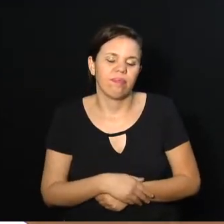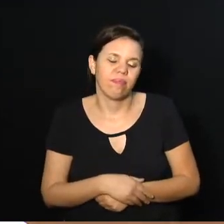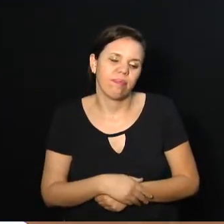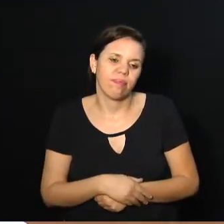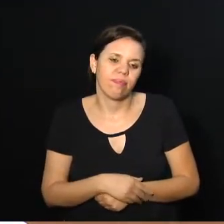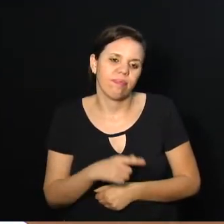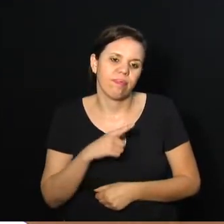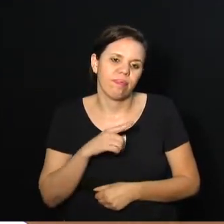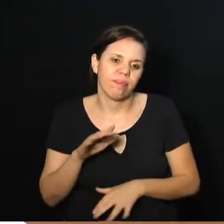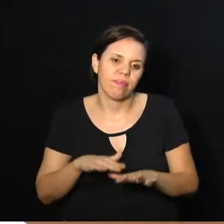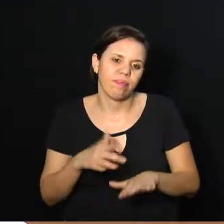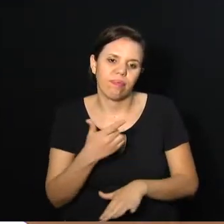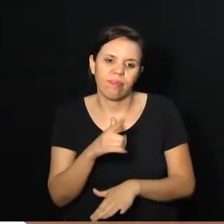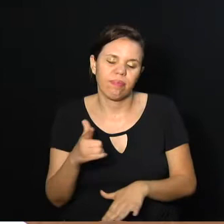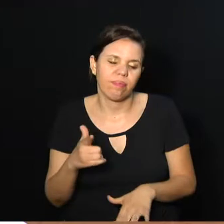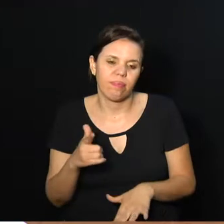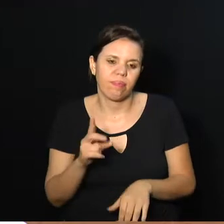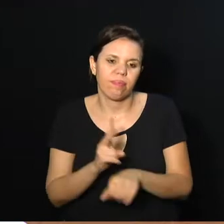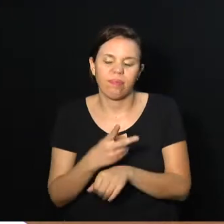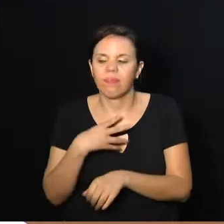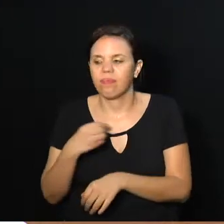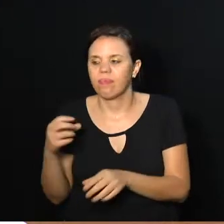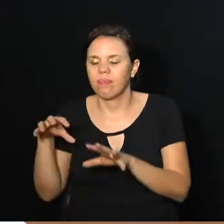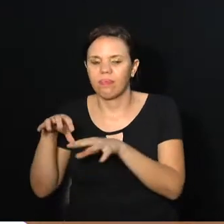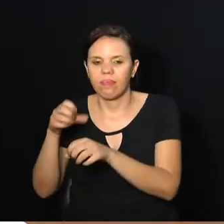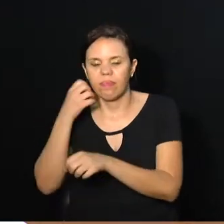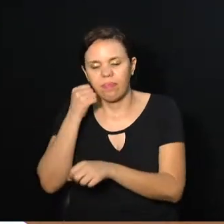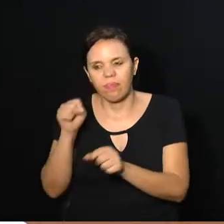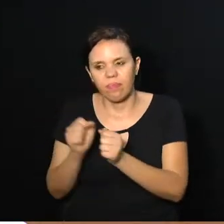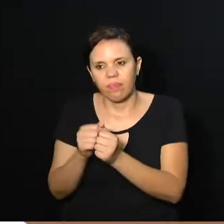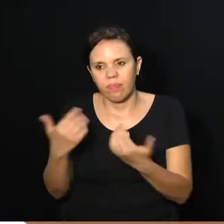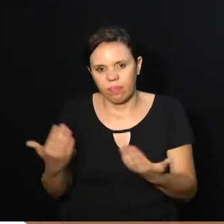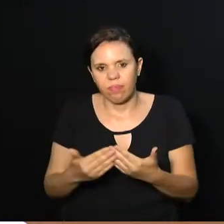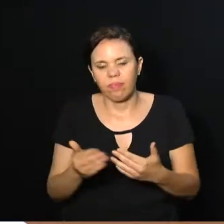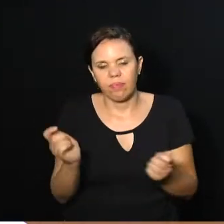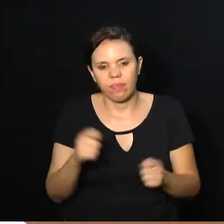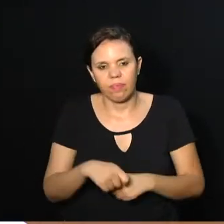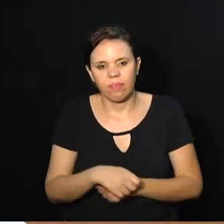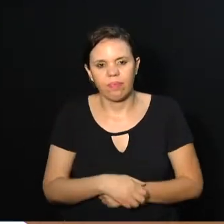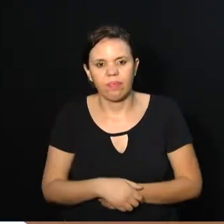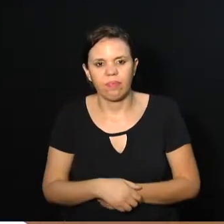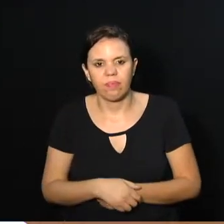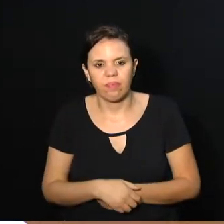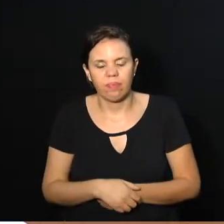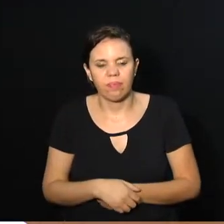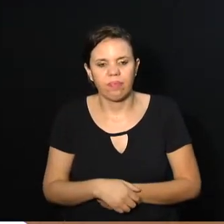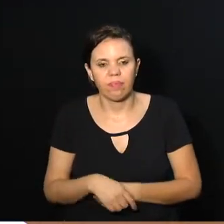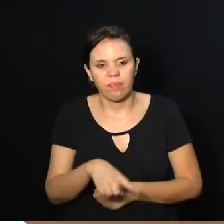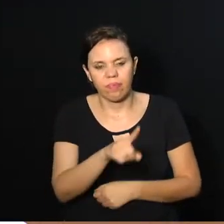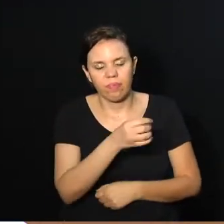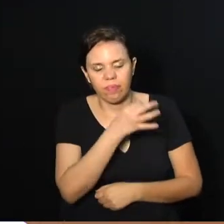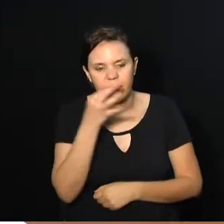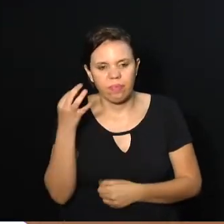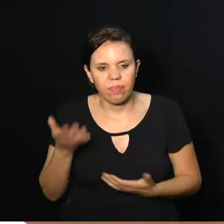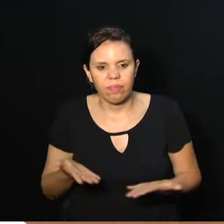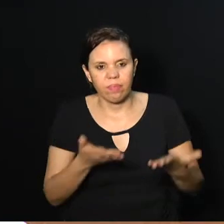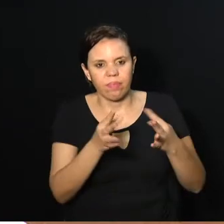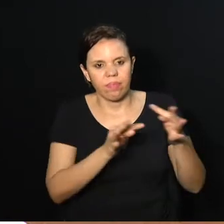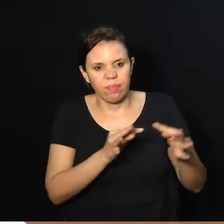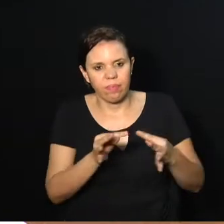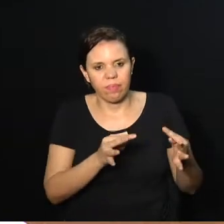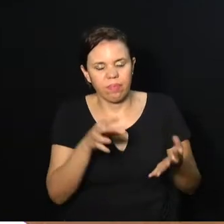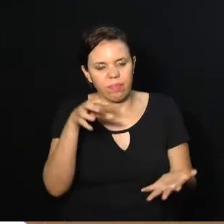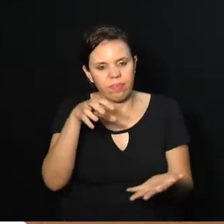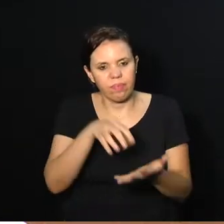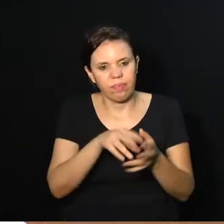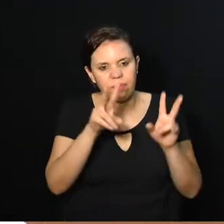que teve, às vezes não teve a guarda dos outros filhos, mas teve dessa vez. Foi muito bem encaminhada, foi para a casa da